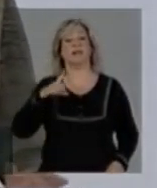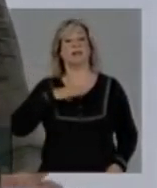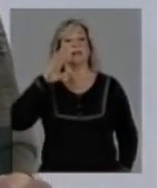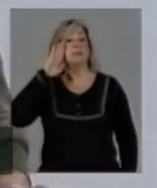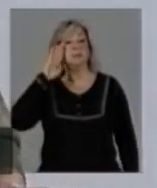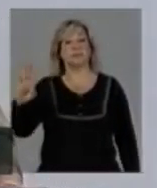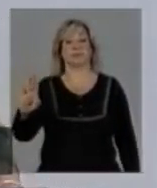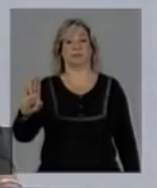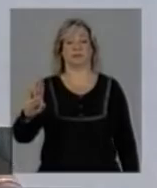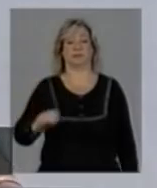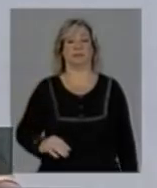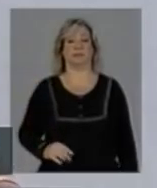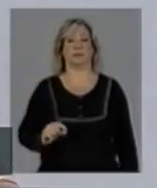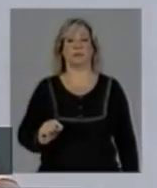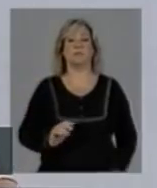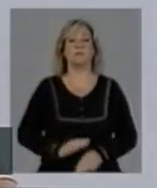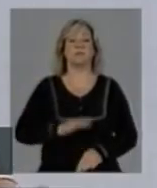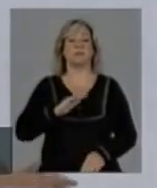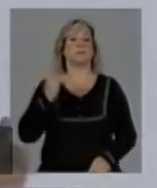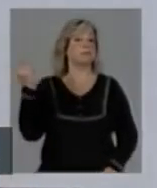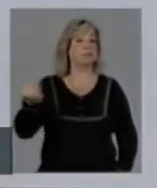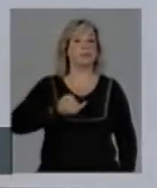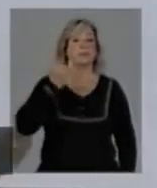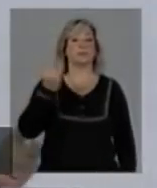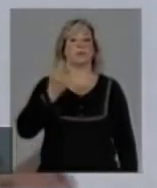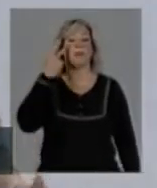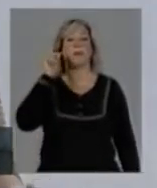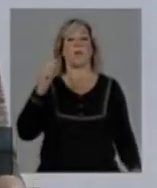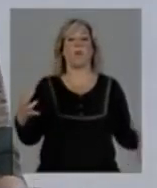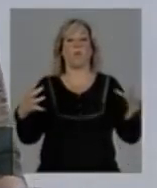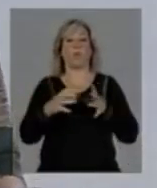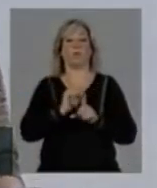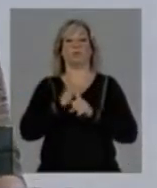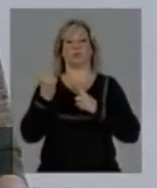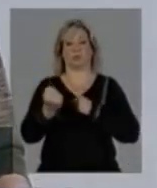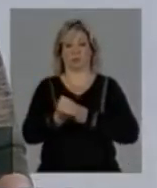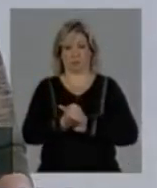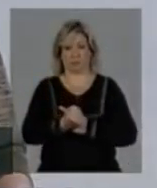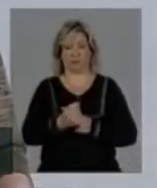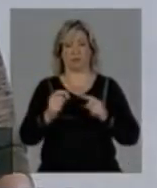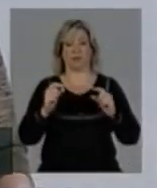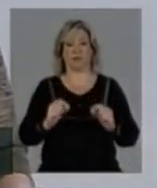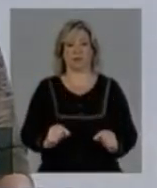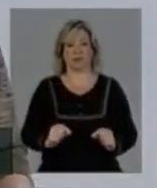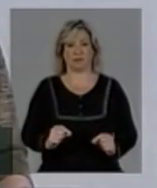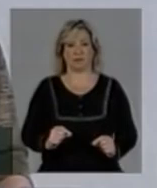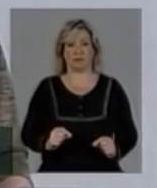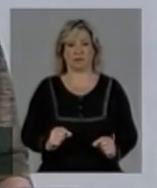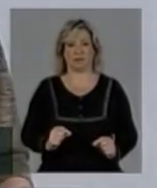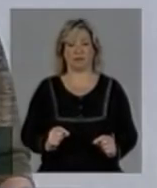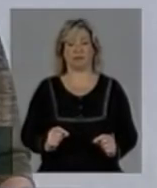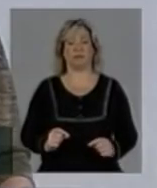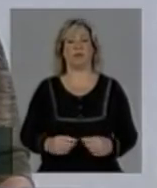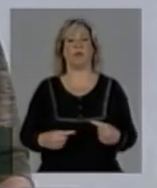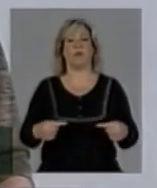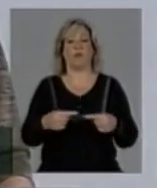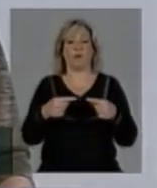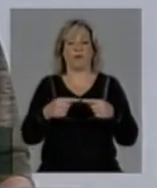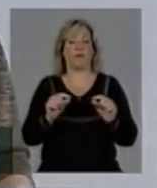o futuro, que são as crianças. Um país tem de ser medido pela sua capacidade